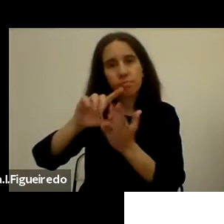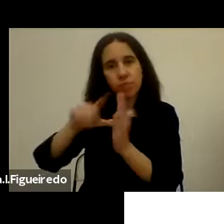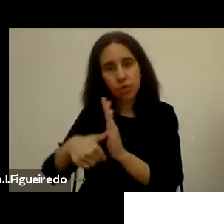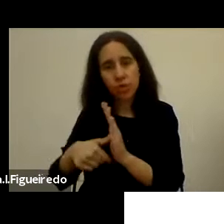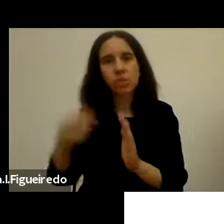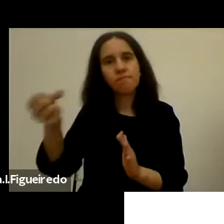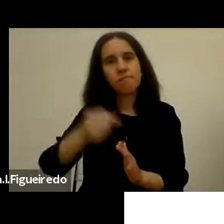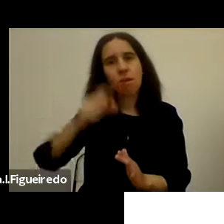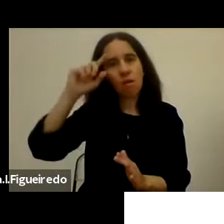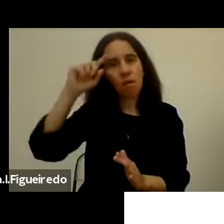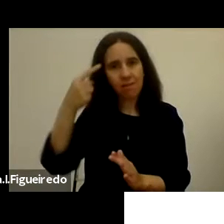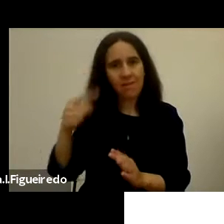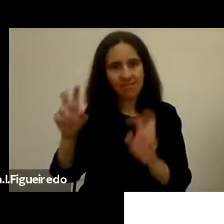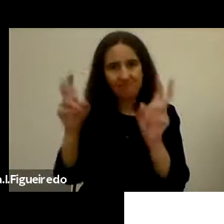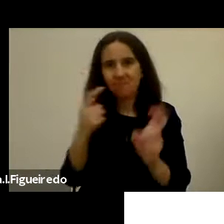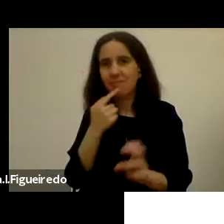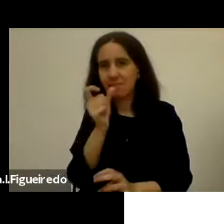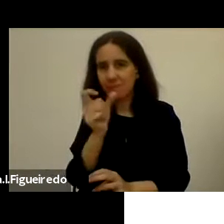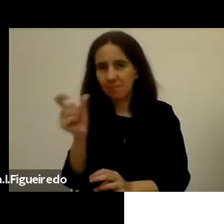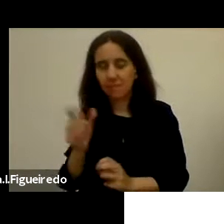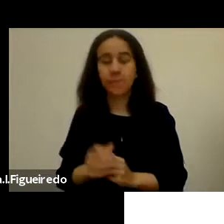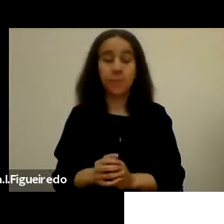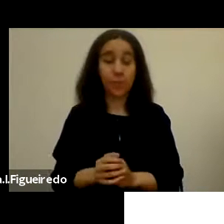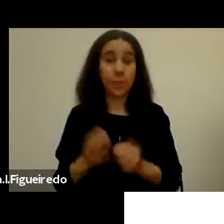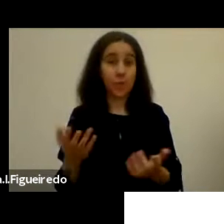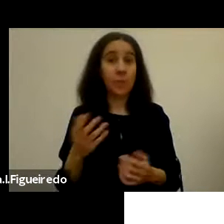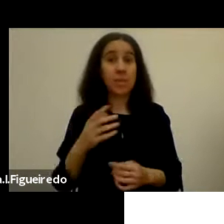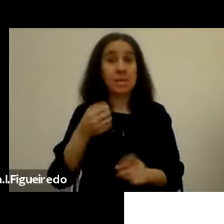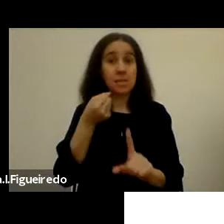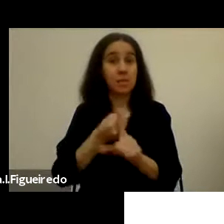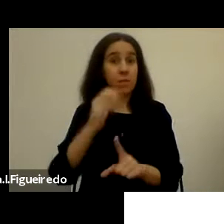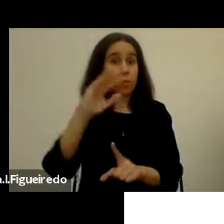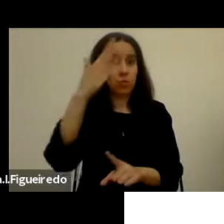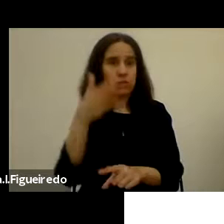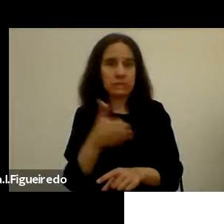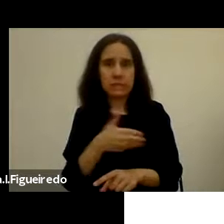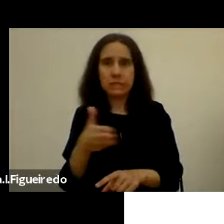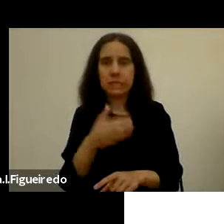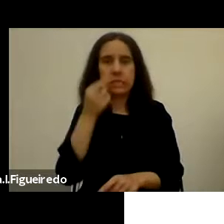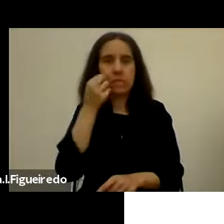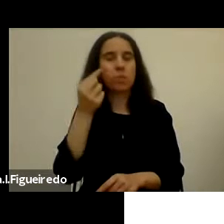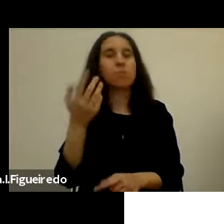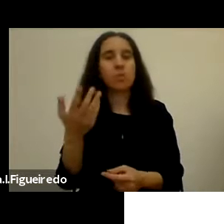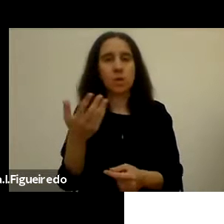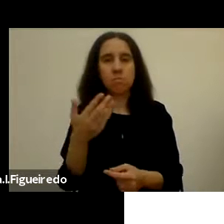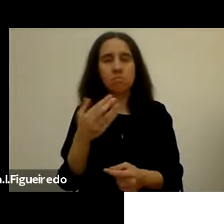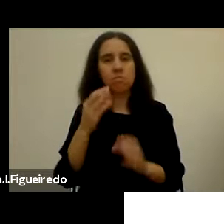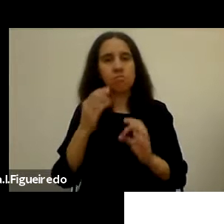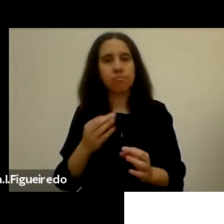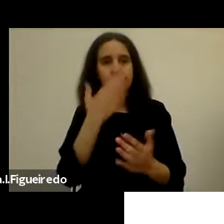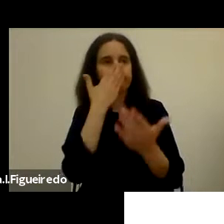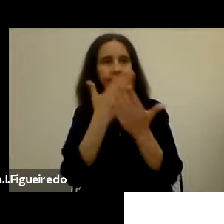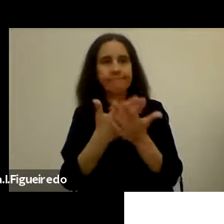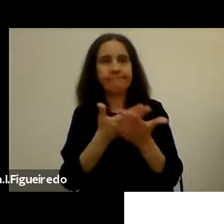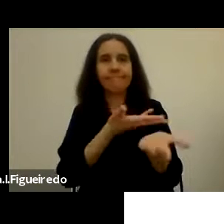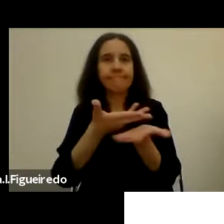stakeholders. Portanto, é especialmente desafiante neste momento em que não podemos ter interações cara a